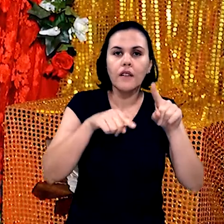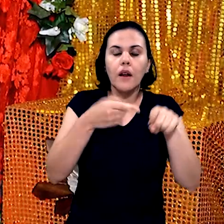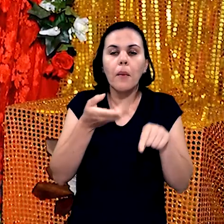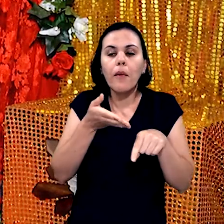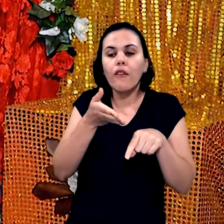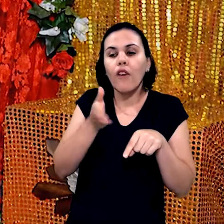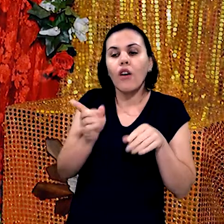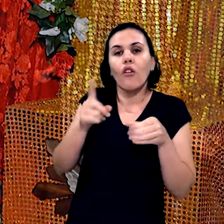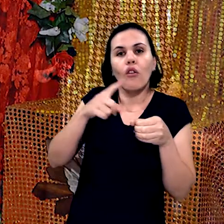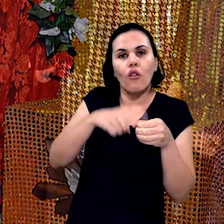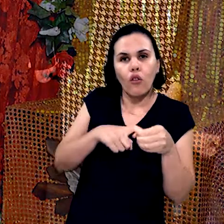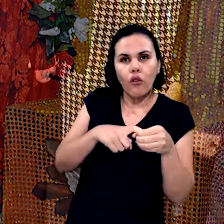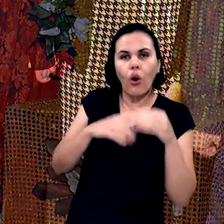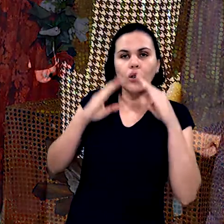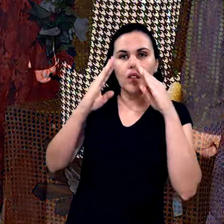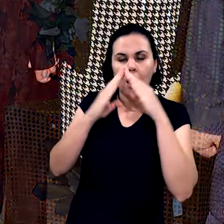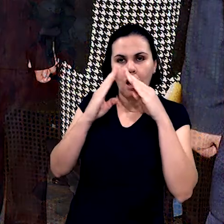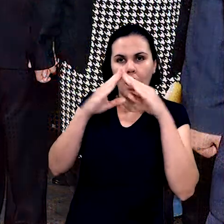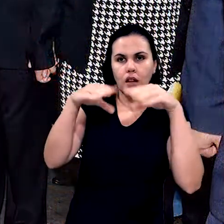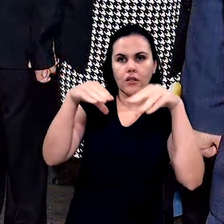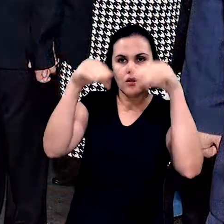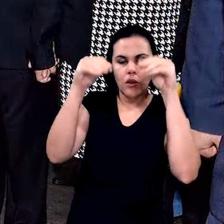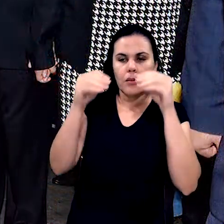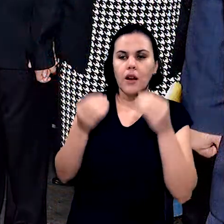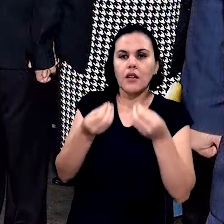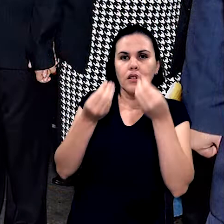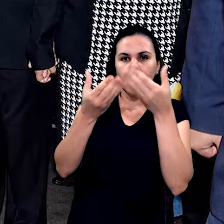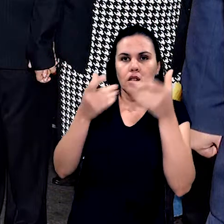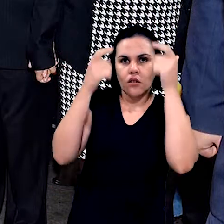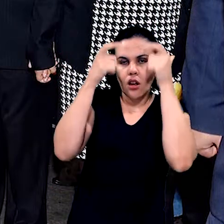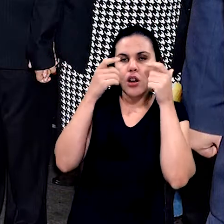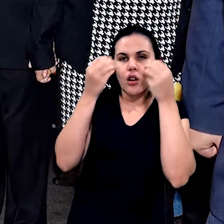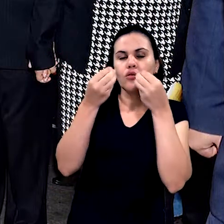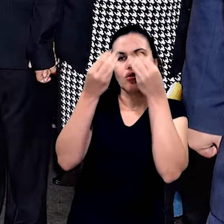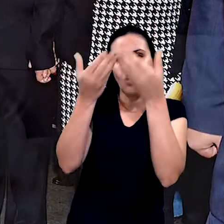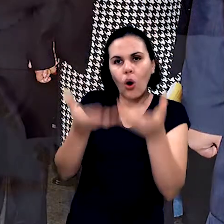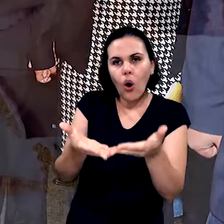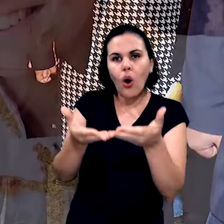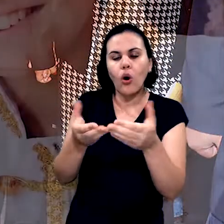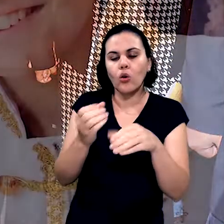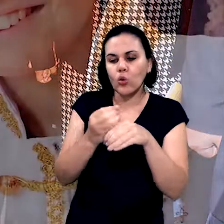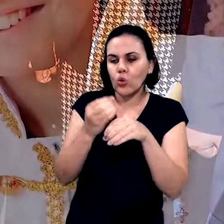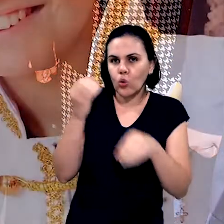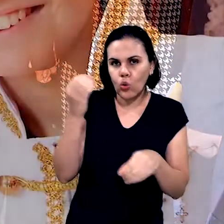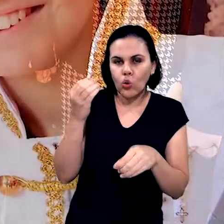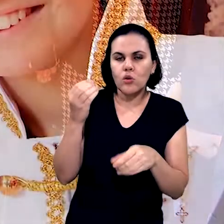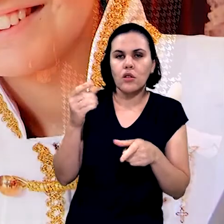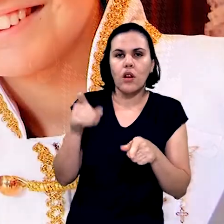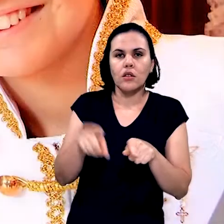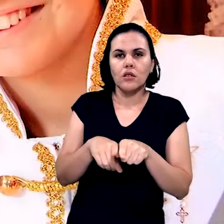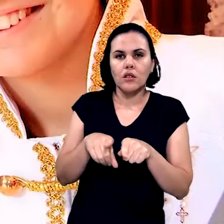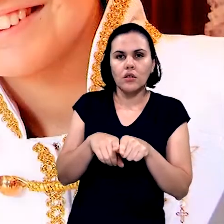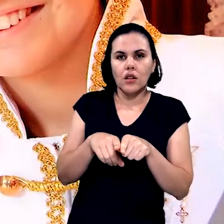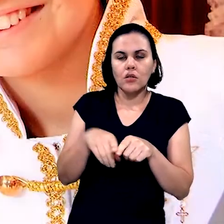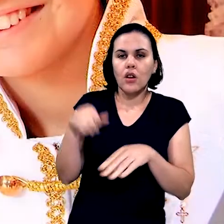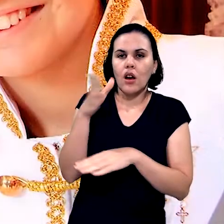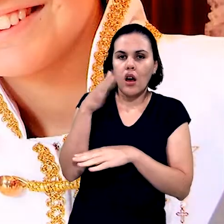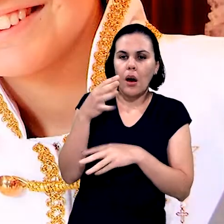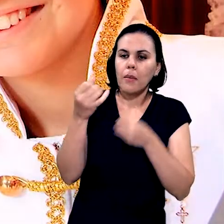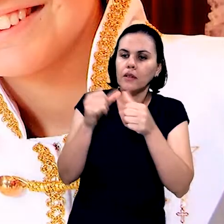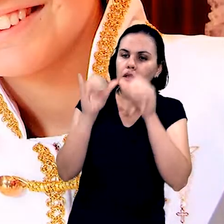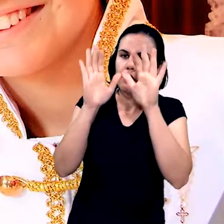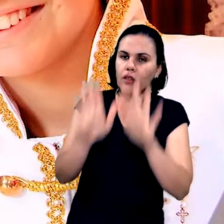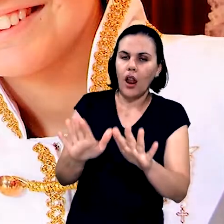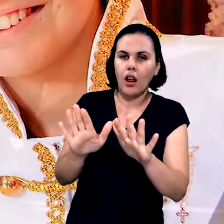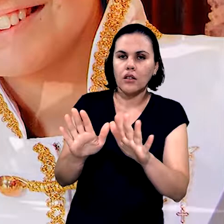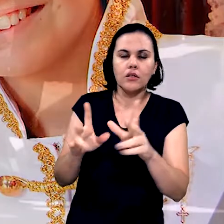e vão lá para onde, e retornam à Casa do Império, onde deixam a coroa, onde deixam lá o cetro, né, onde deixam a